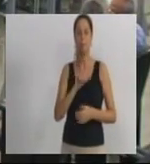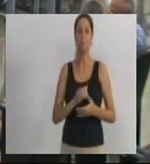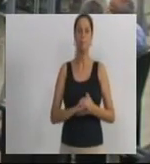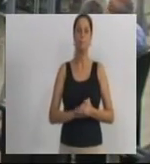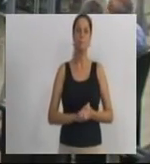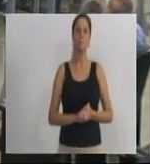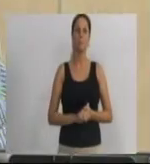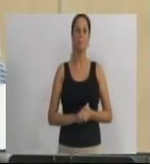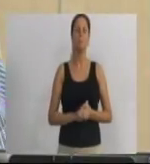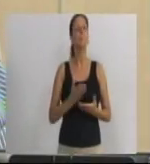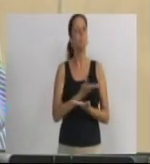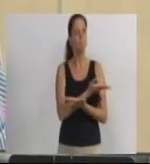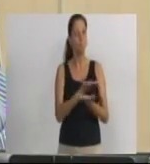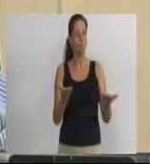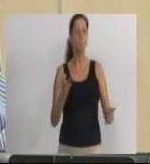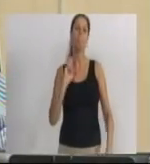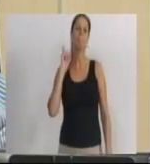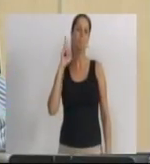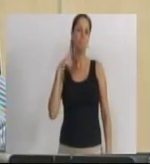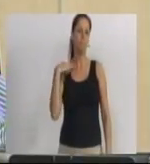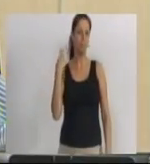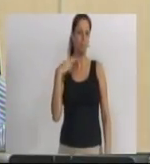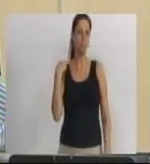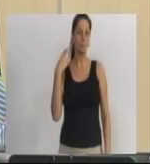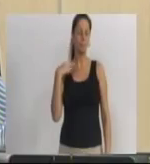Senhores vereadores, eu quero lhes passar,